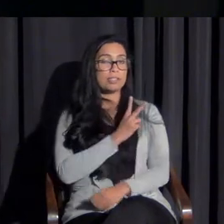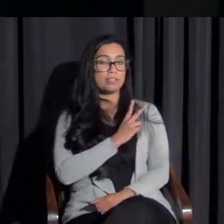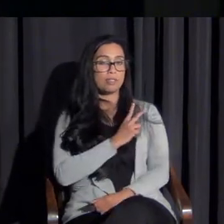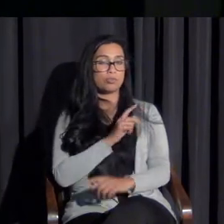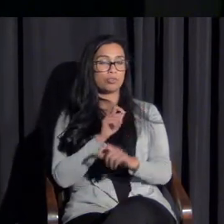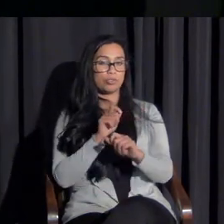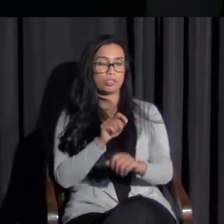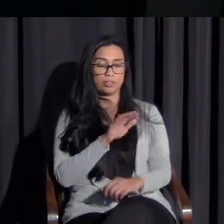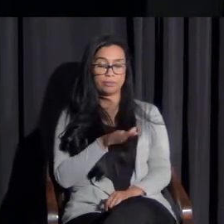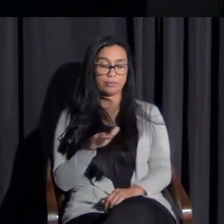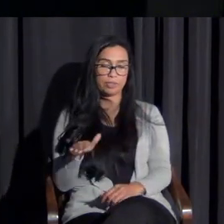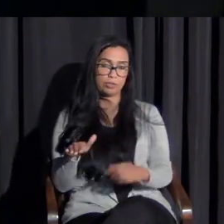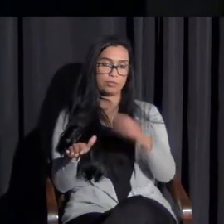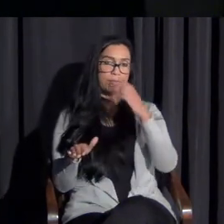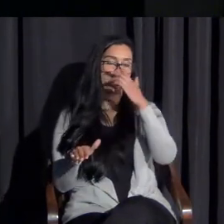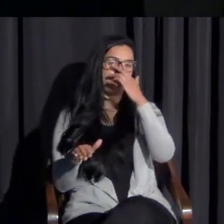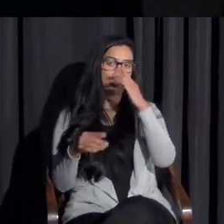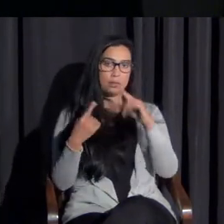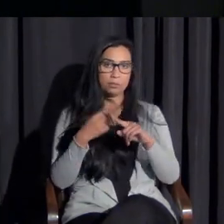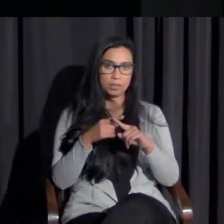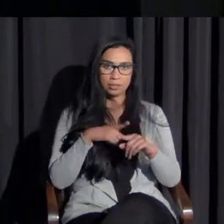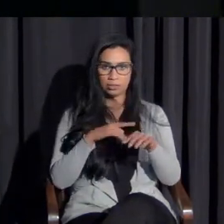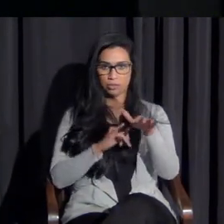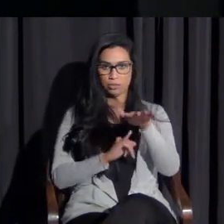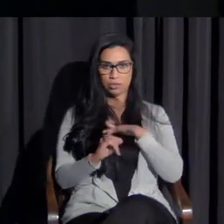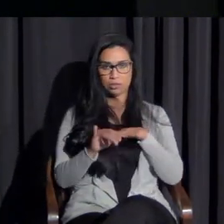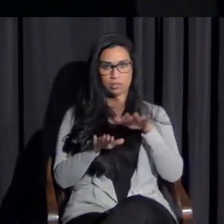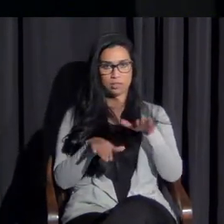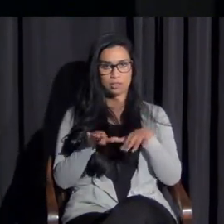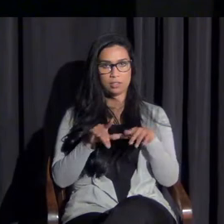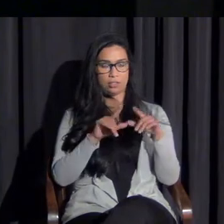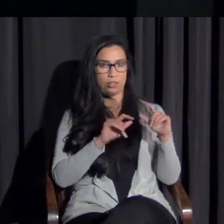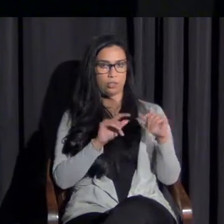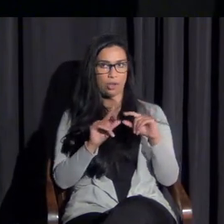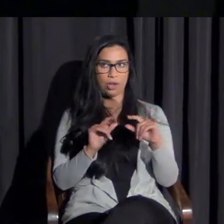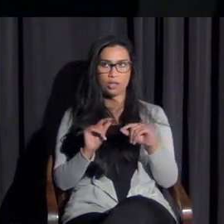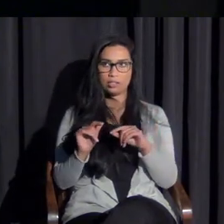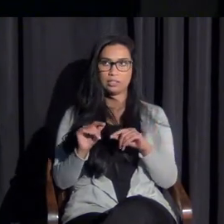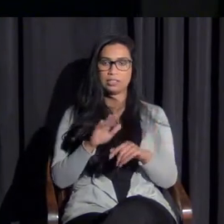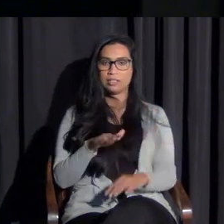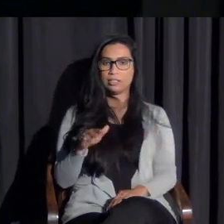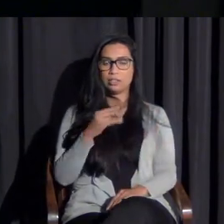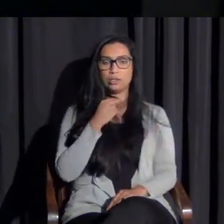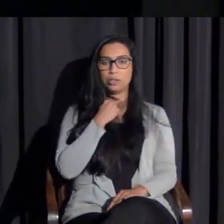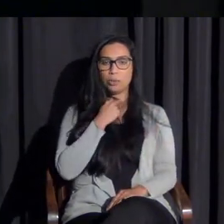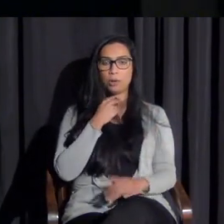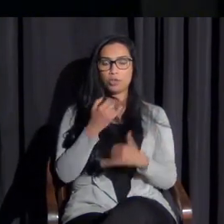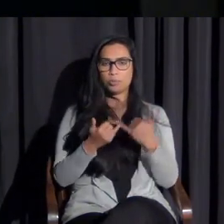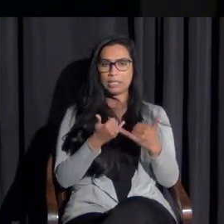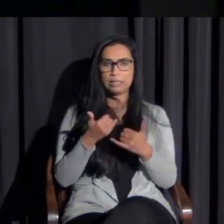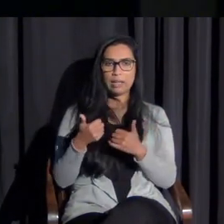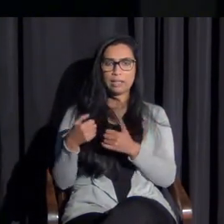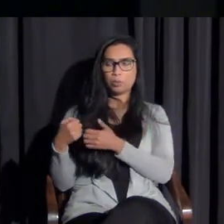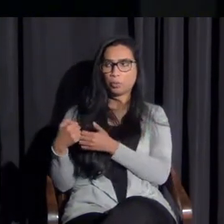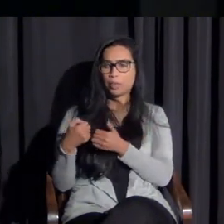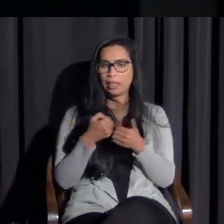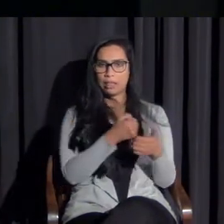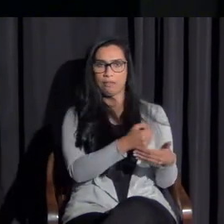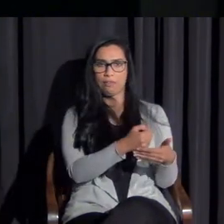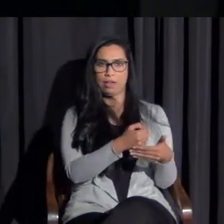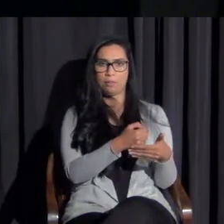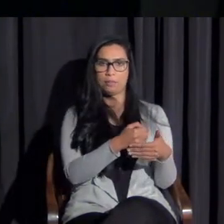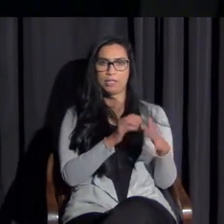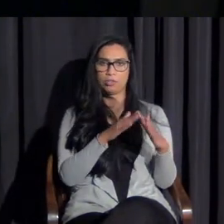por exemplo, instituições que decidem que as crianças, por exemplo, não podem levar brinquedos, as crianças continuarem